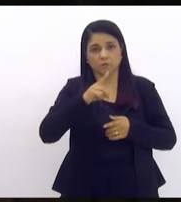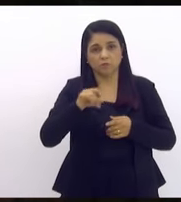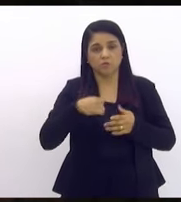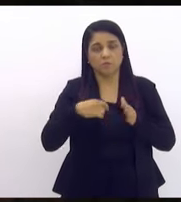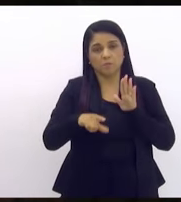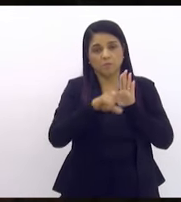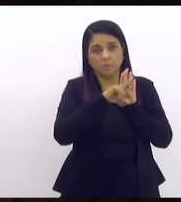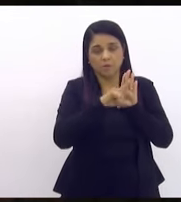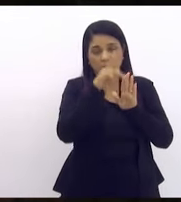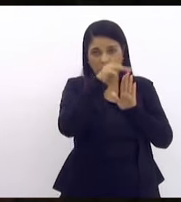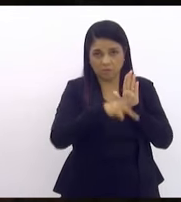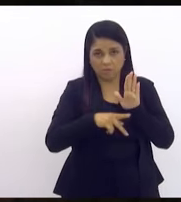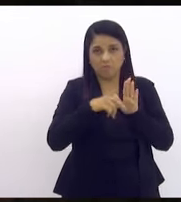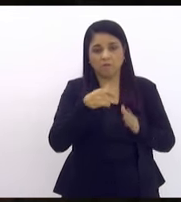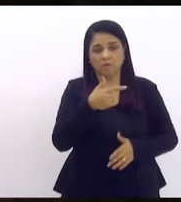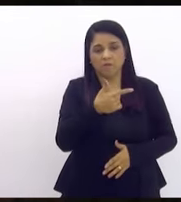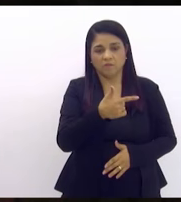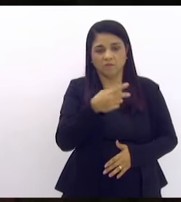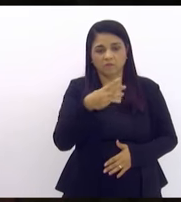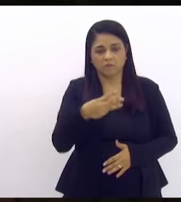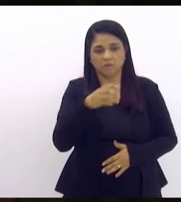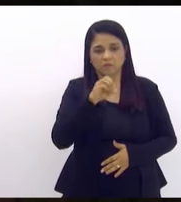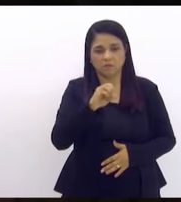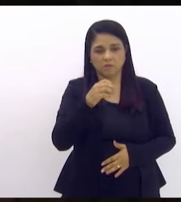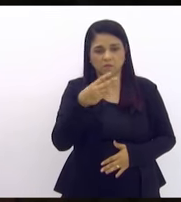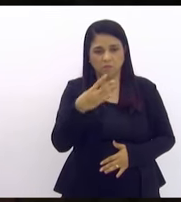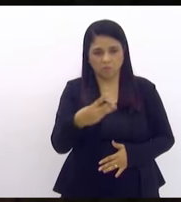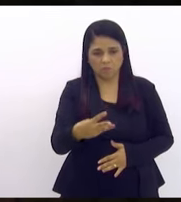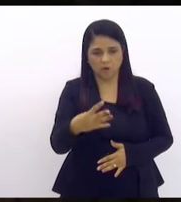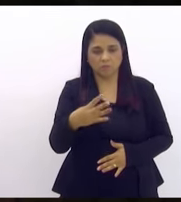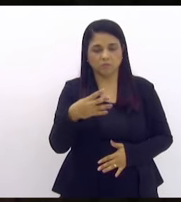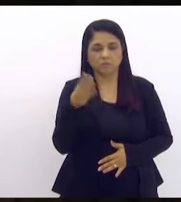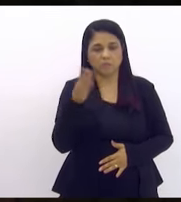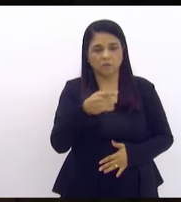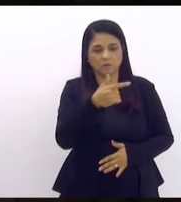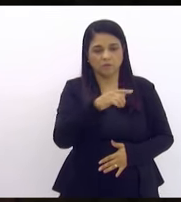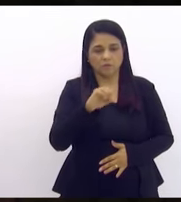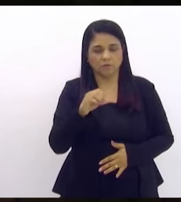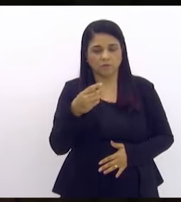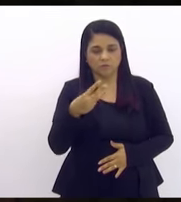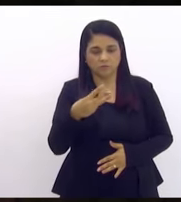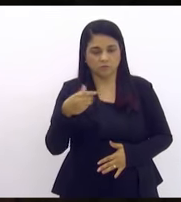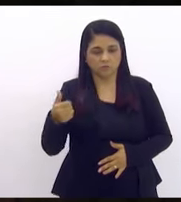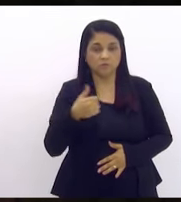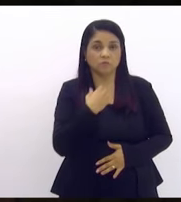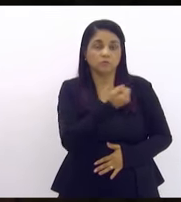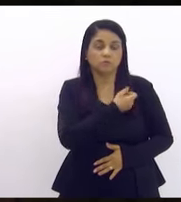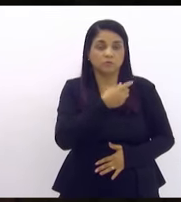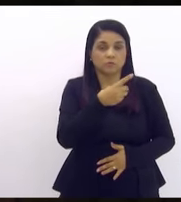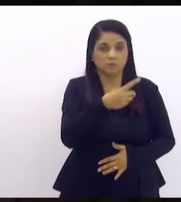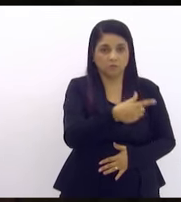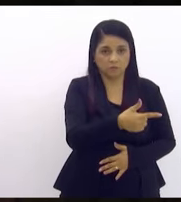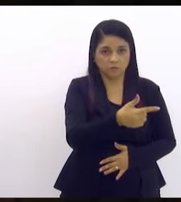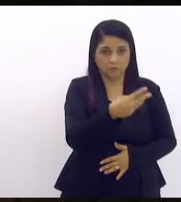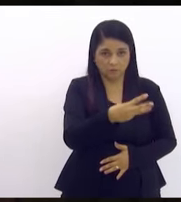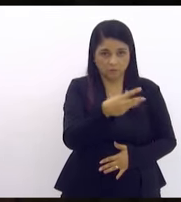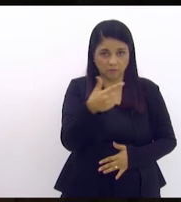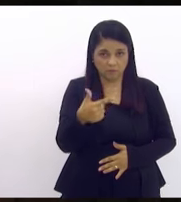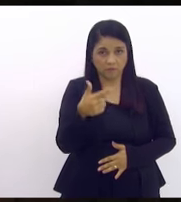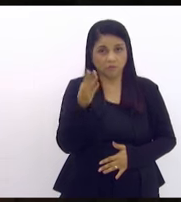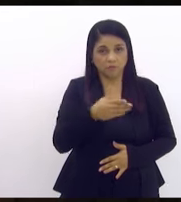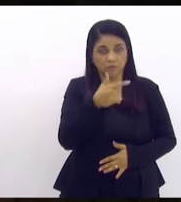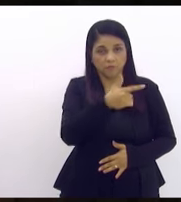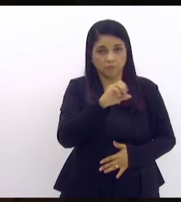número 2304/23, de autoria do Poder Executivo, número 32, de 2023, que institui o